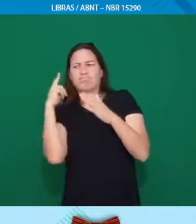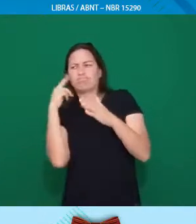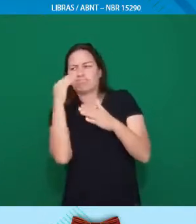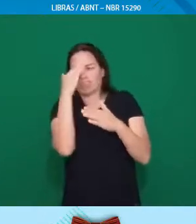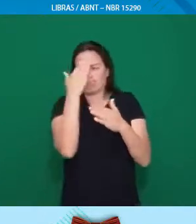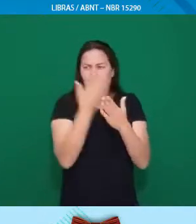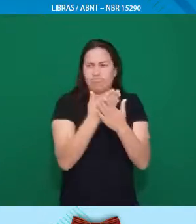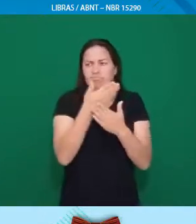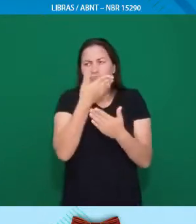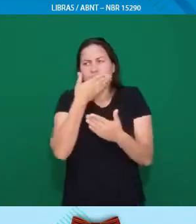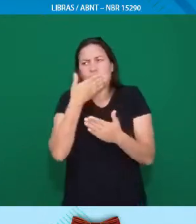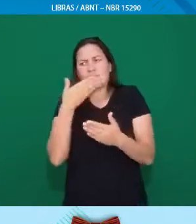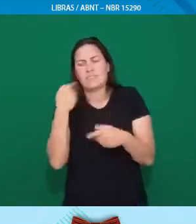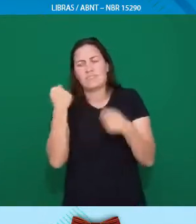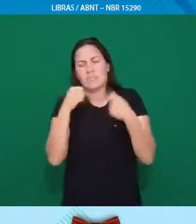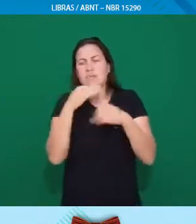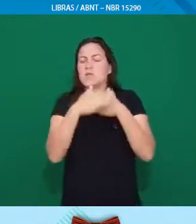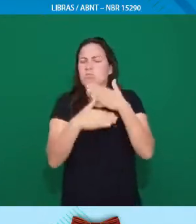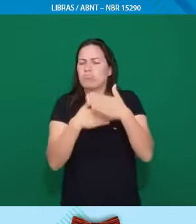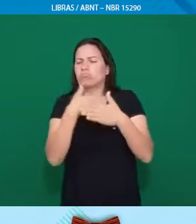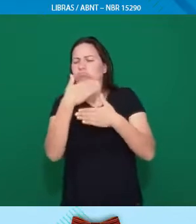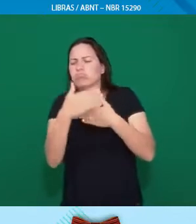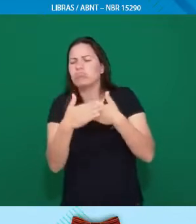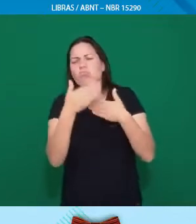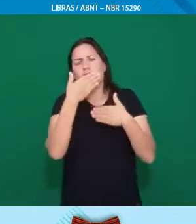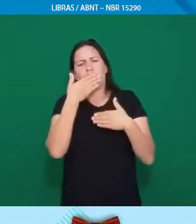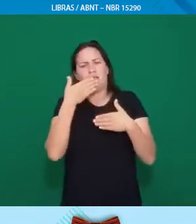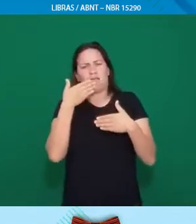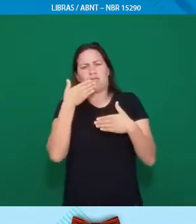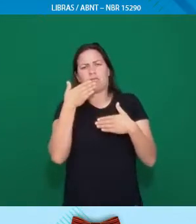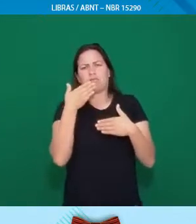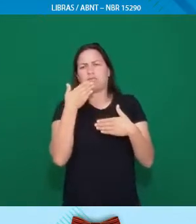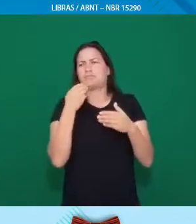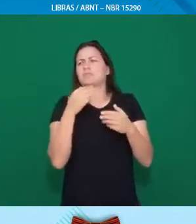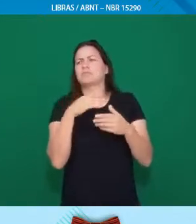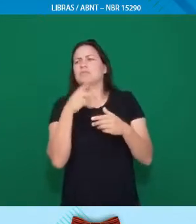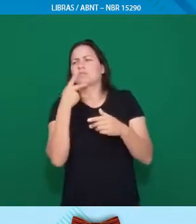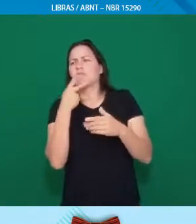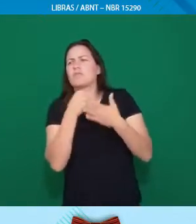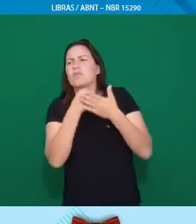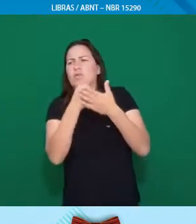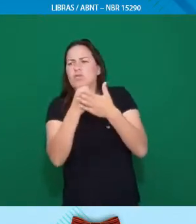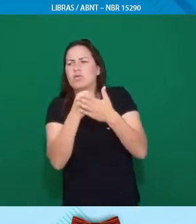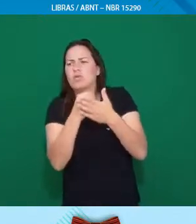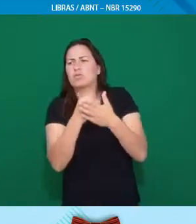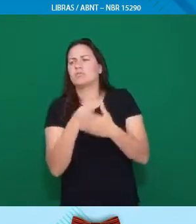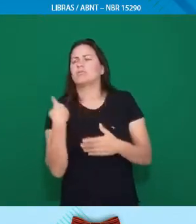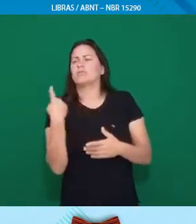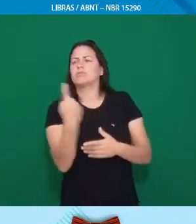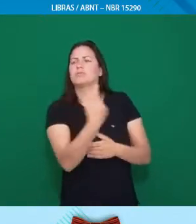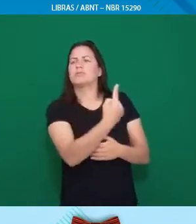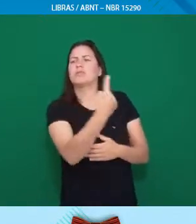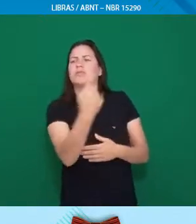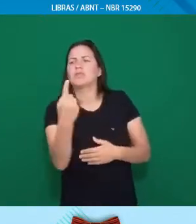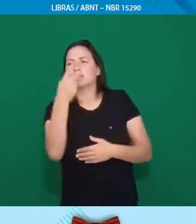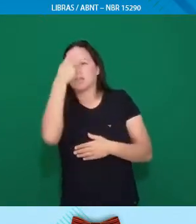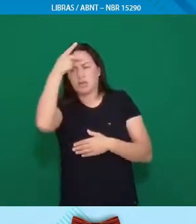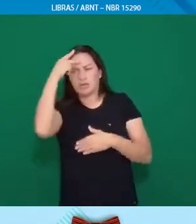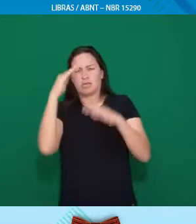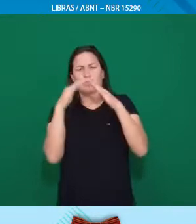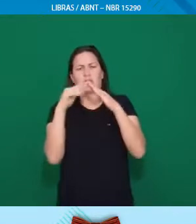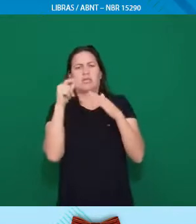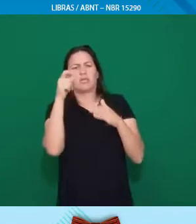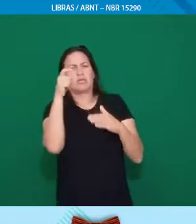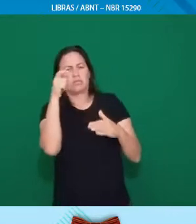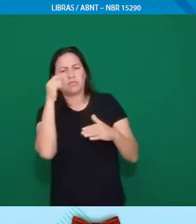pública eu acredito que eu posso melhorar e preciso melhorar e para tanto eu conto a colaboração de cada pessoa